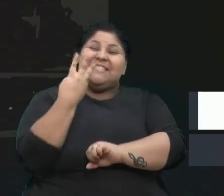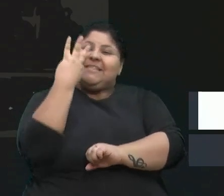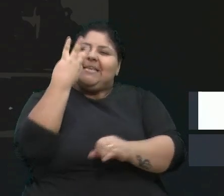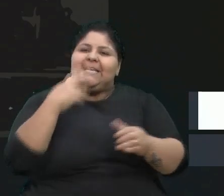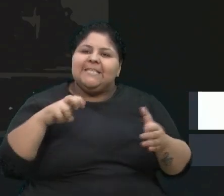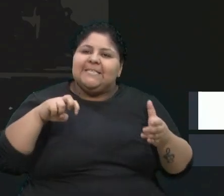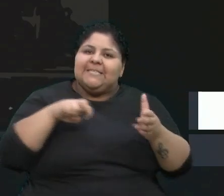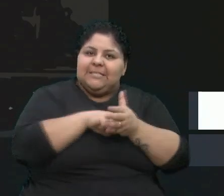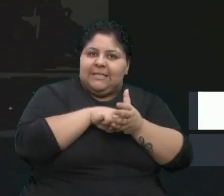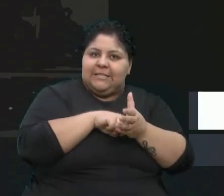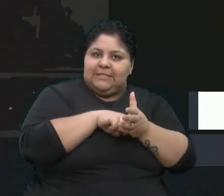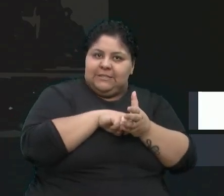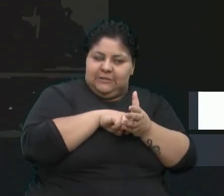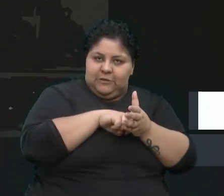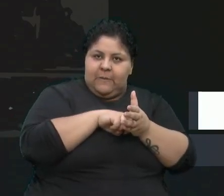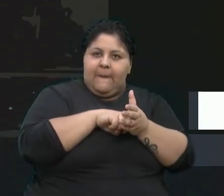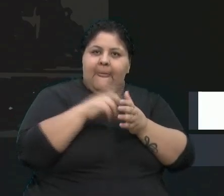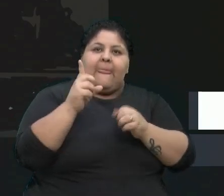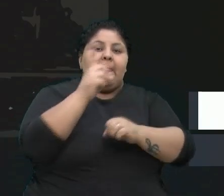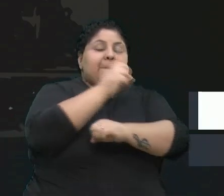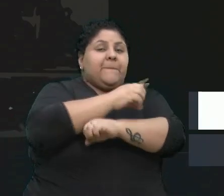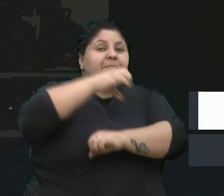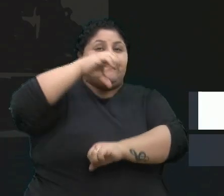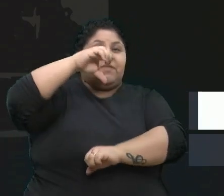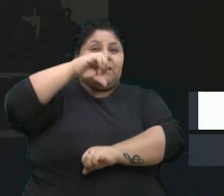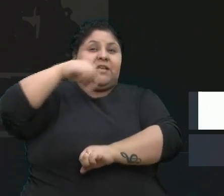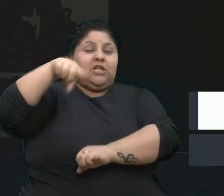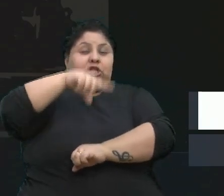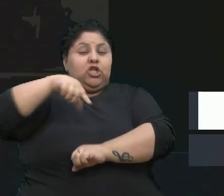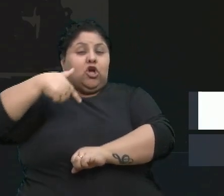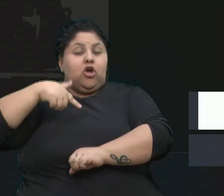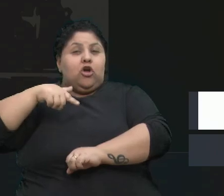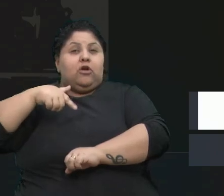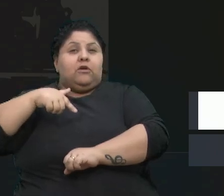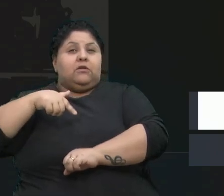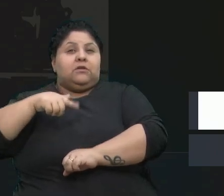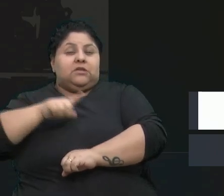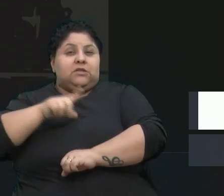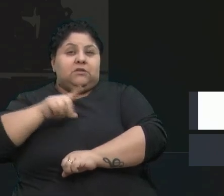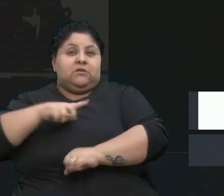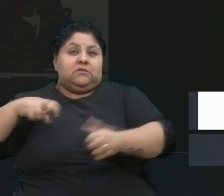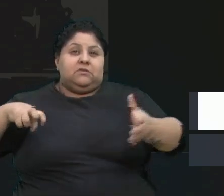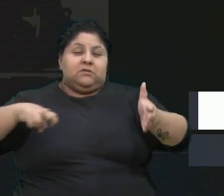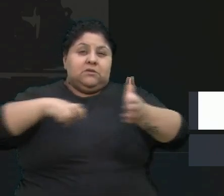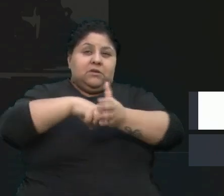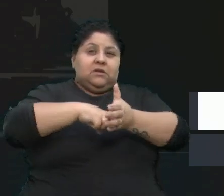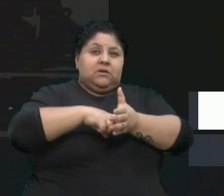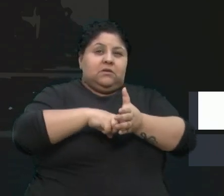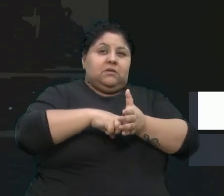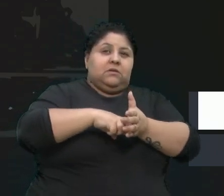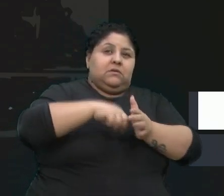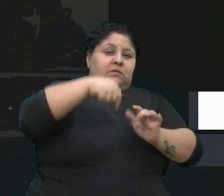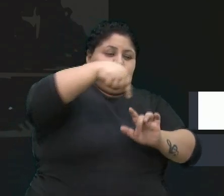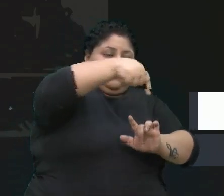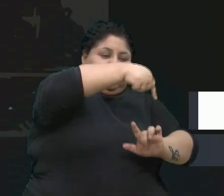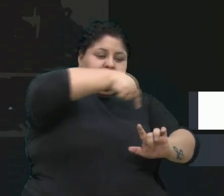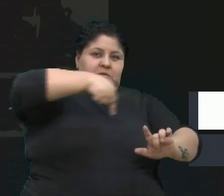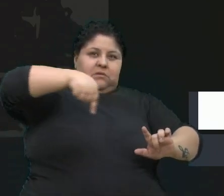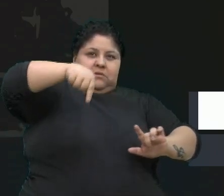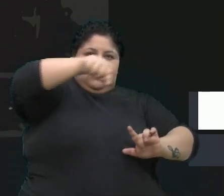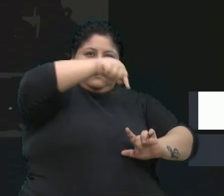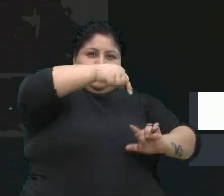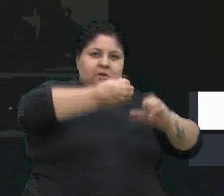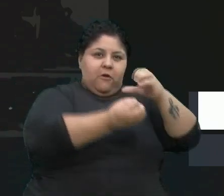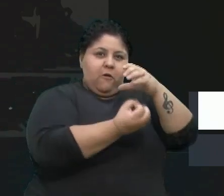acidentes. No dia 9, nós tivemos um acidente lá na rótula da Fundação Marco